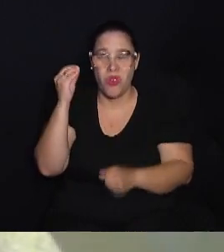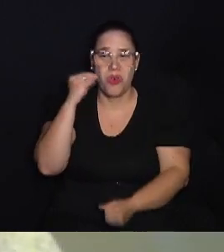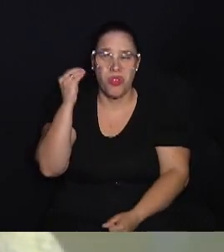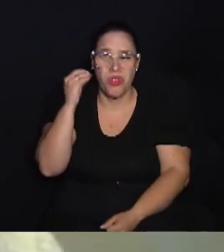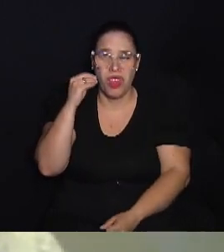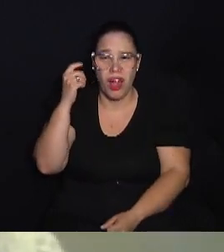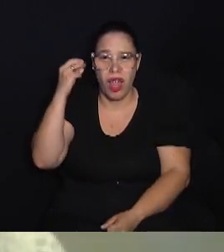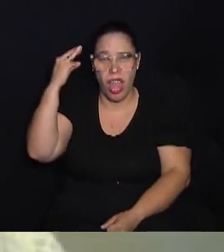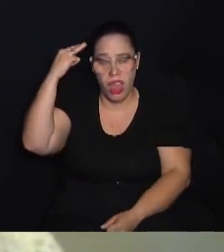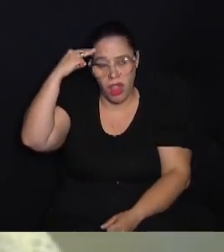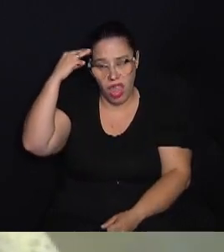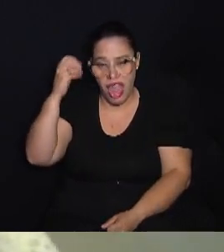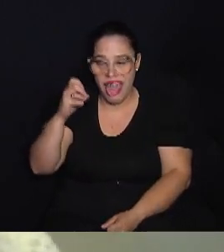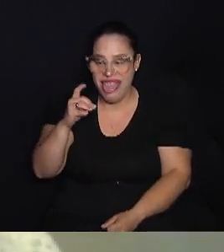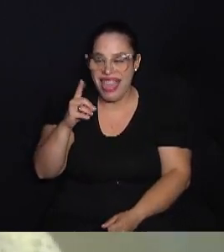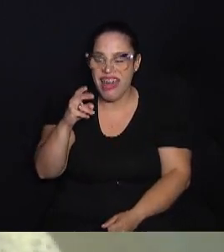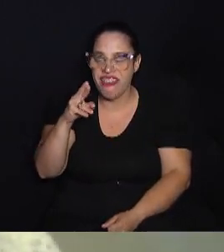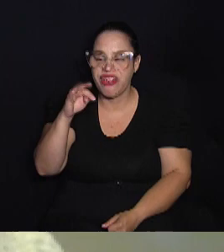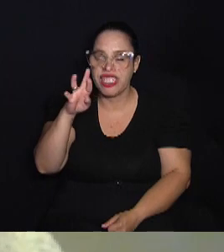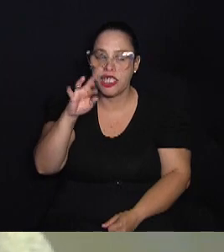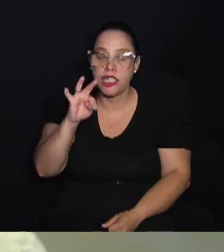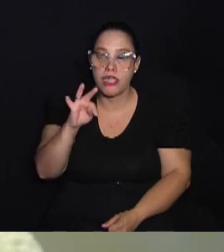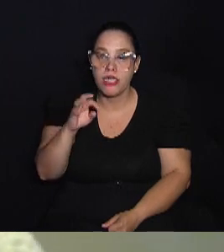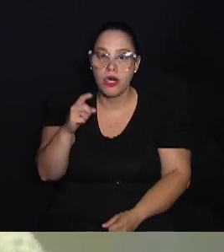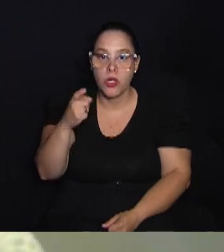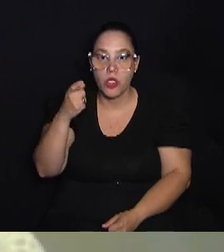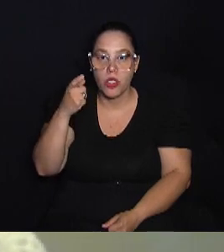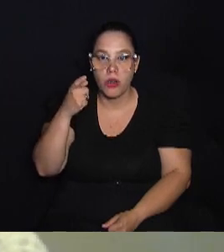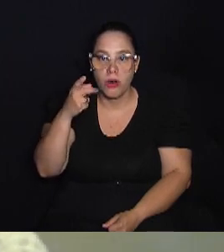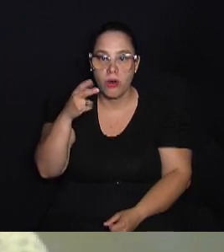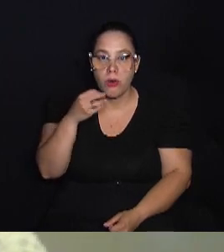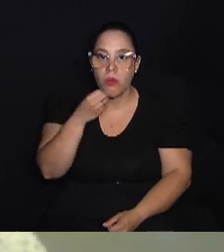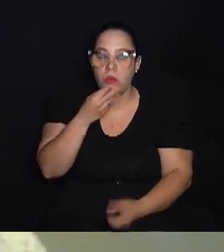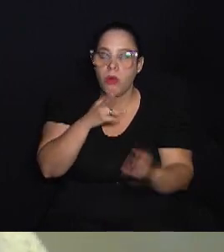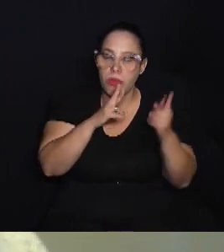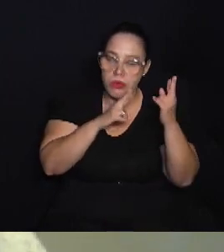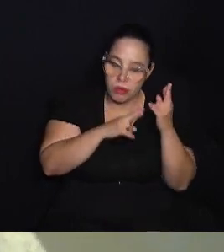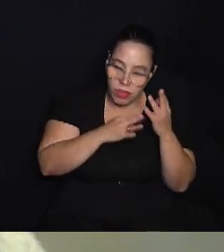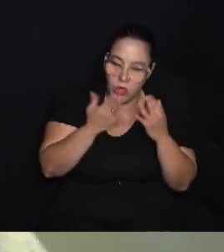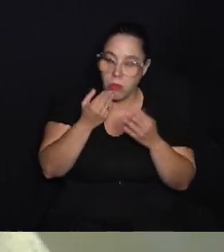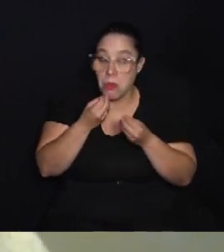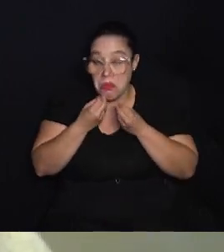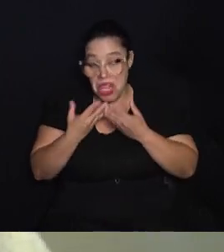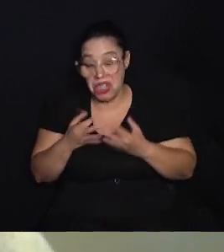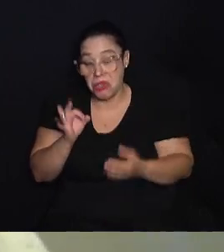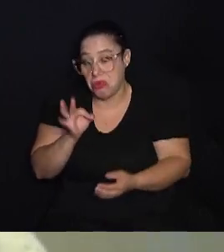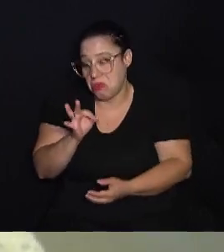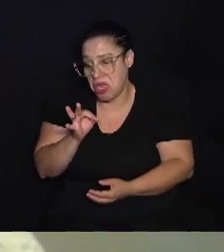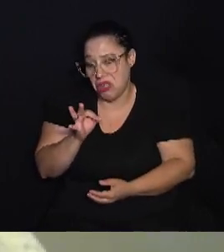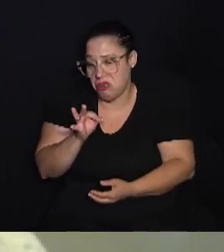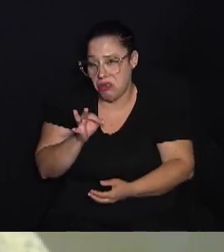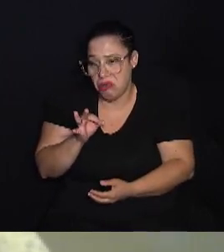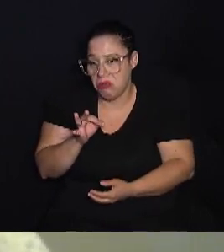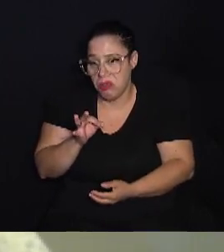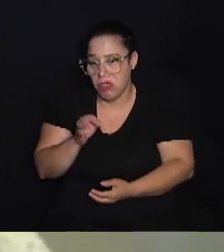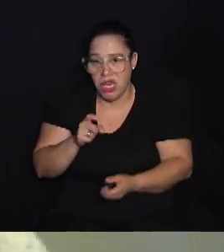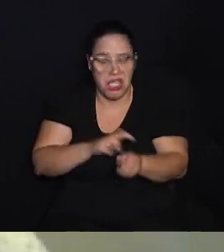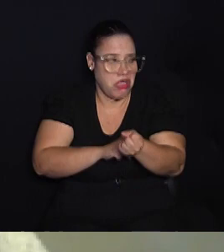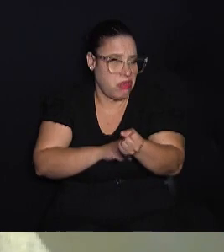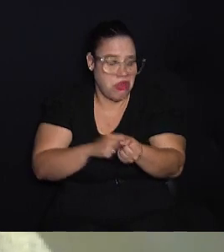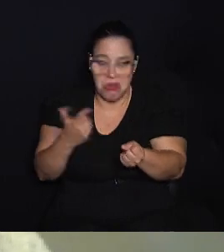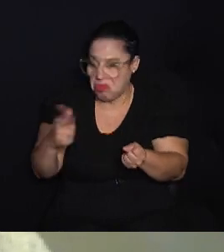mas é mais déficit de atenção. Né? Então, se você está tendo uma boa qualidade de sono, está se alimentando bem, está tudo bem, não está com situações de